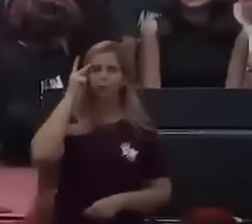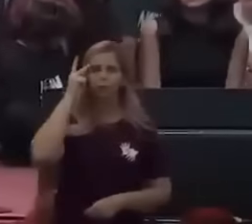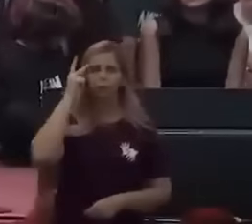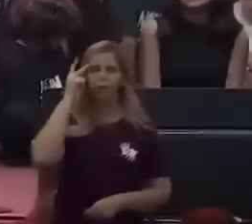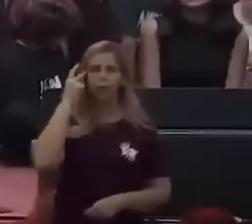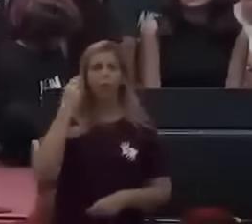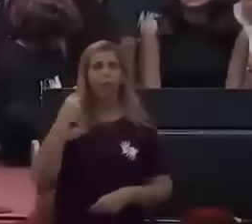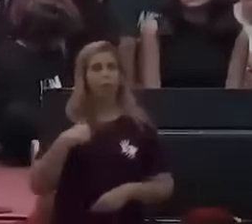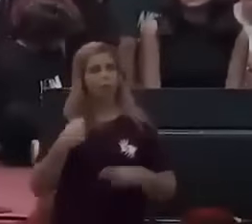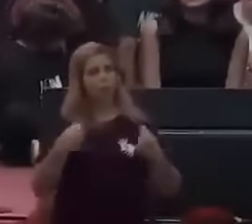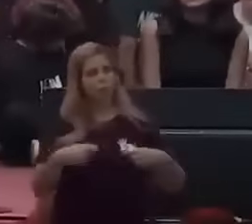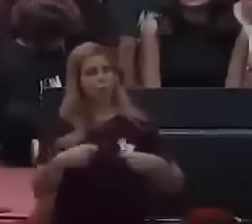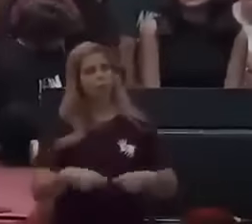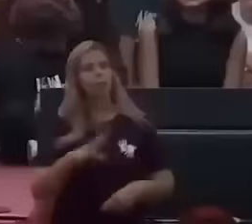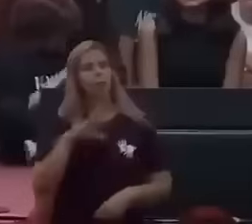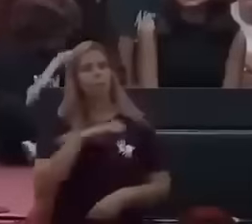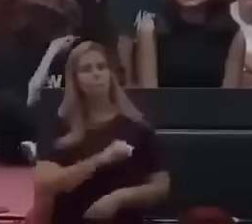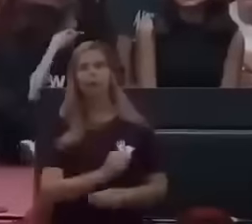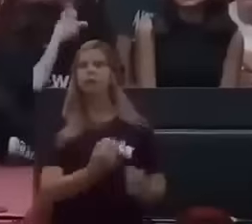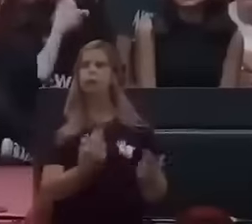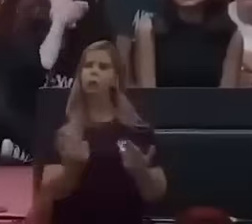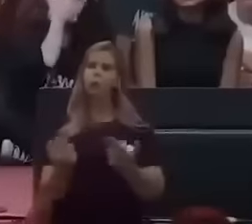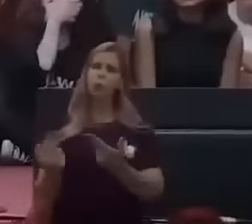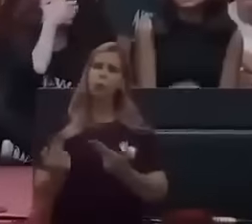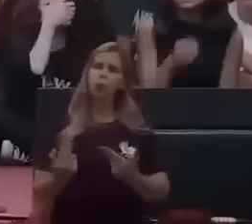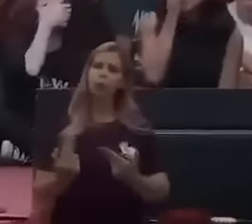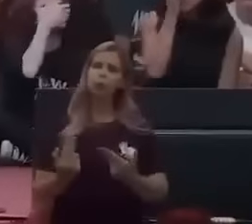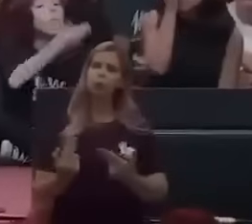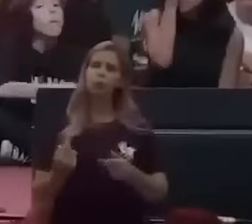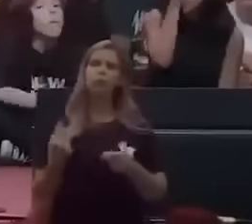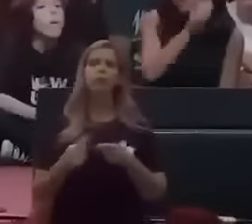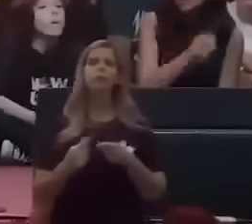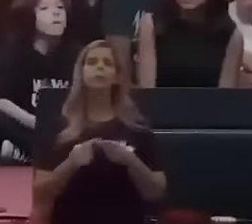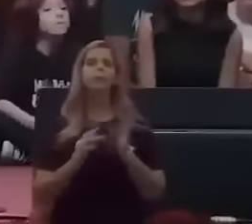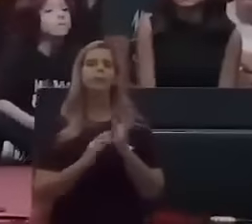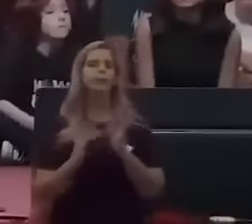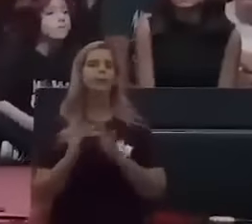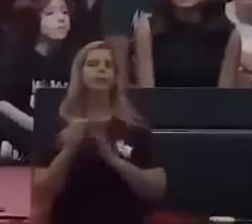aos outros? Por que Jesus fez essa pergunta?